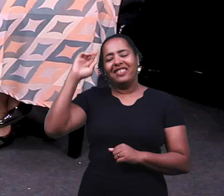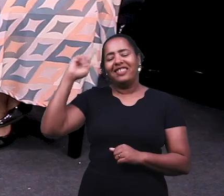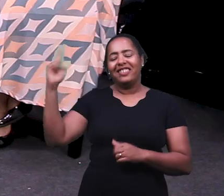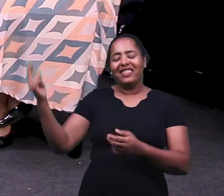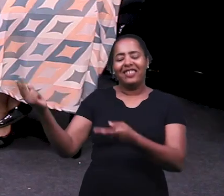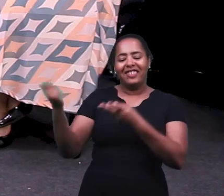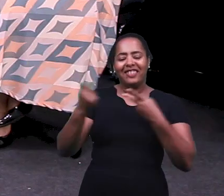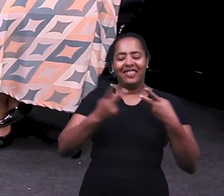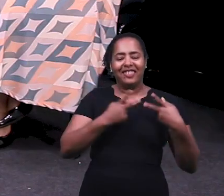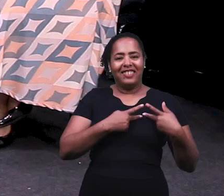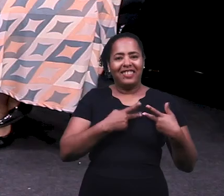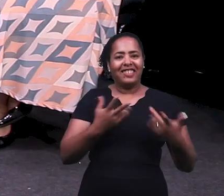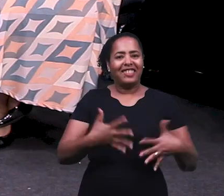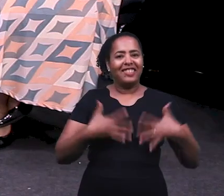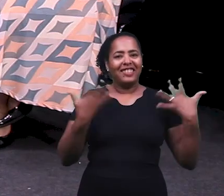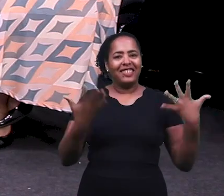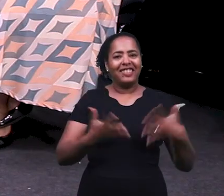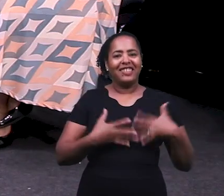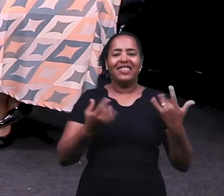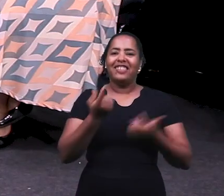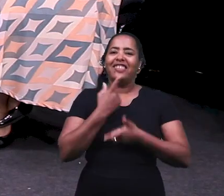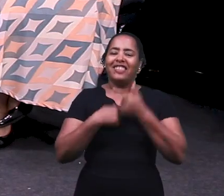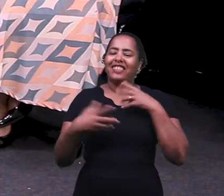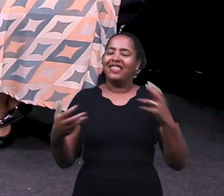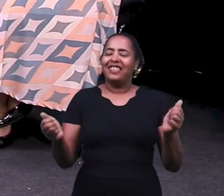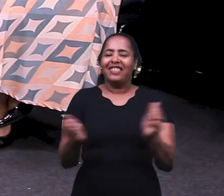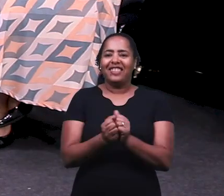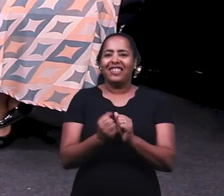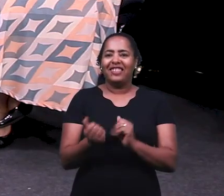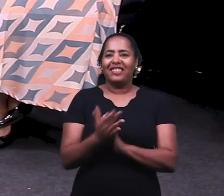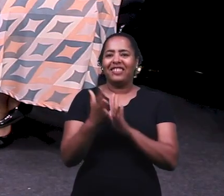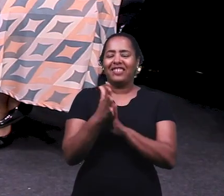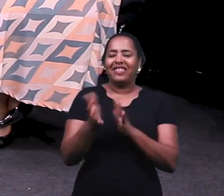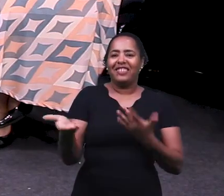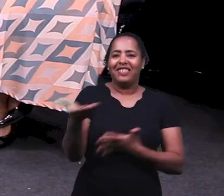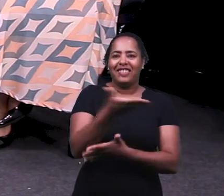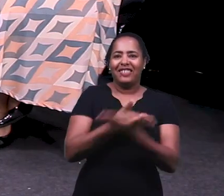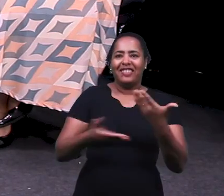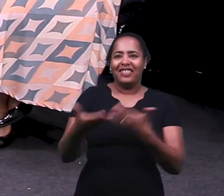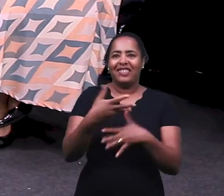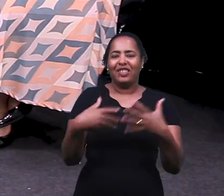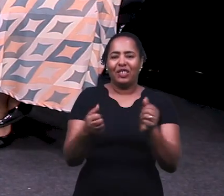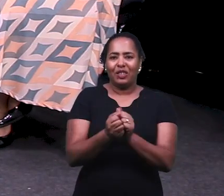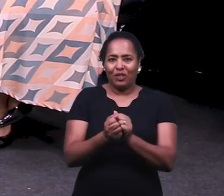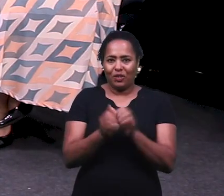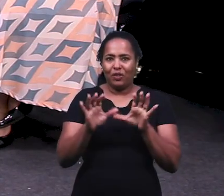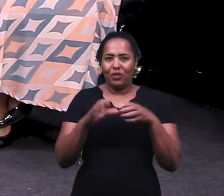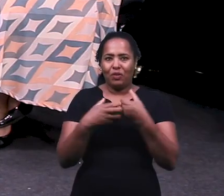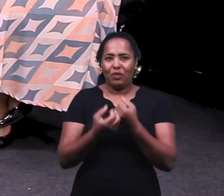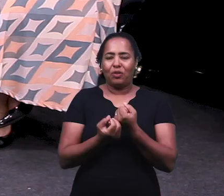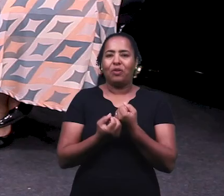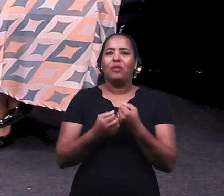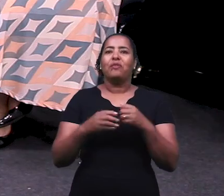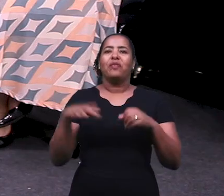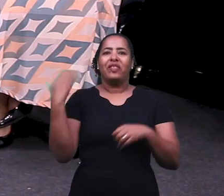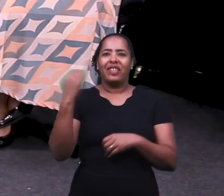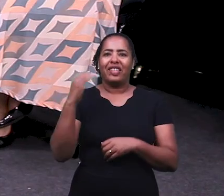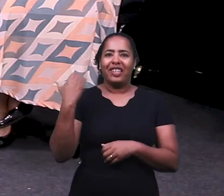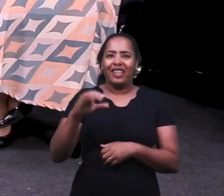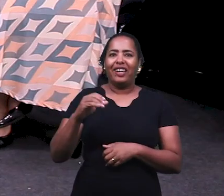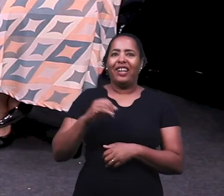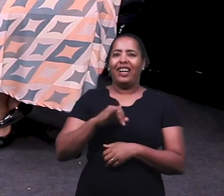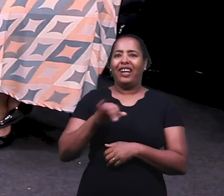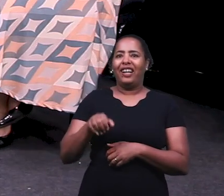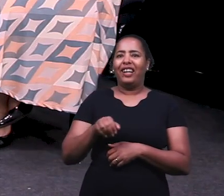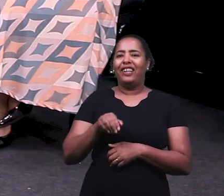Senhor foi me alegrando, foi dando essa vontade de estar mais no louvor. Fui participando de grupos também